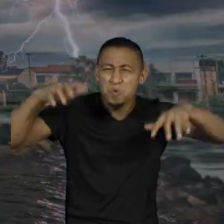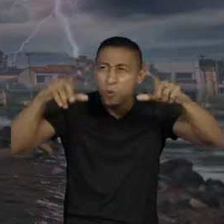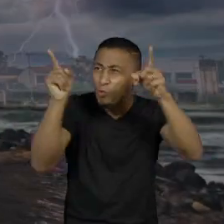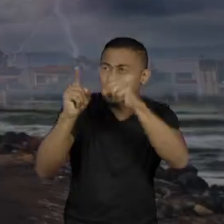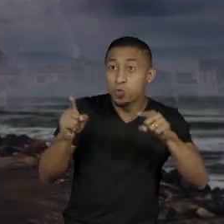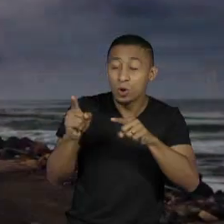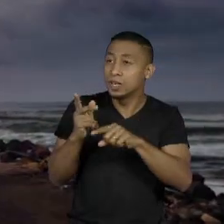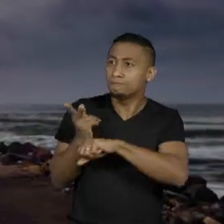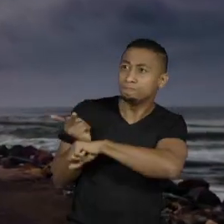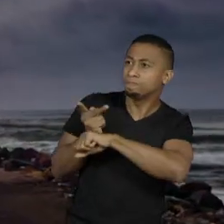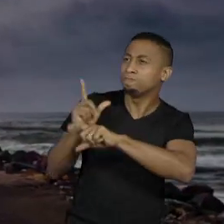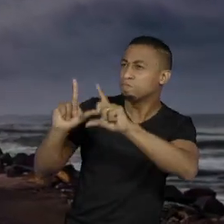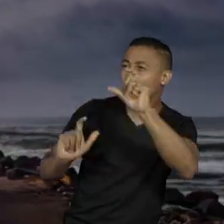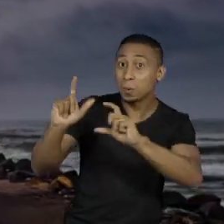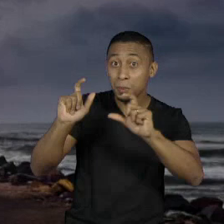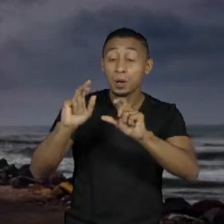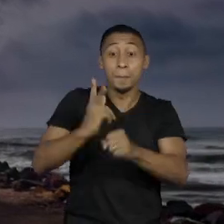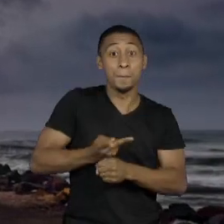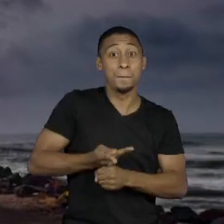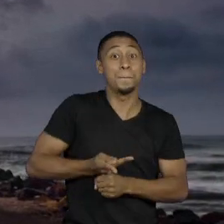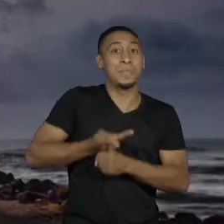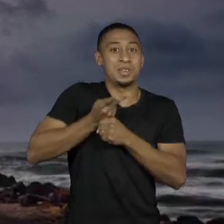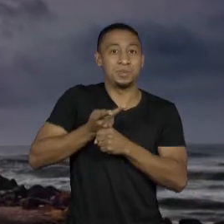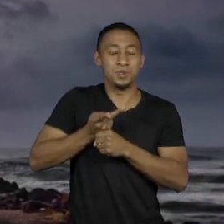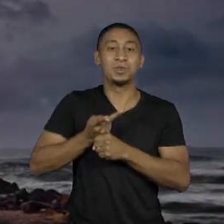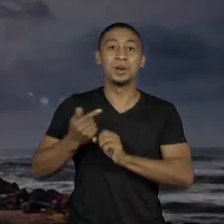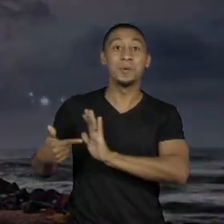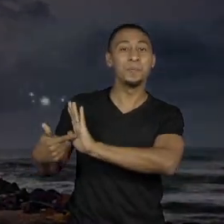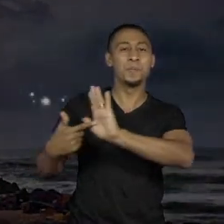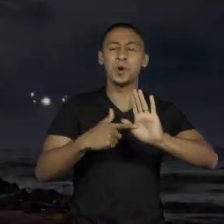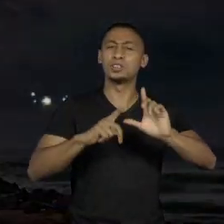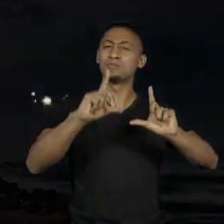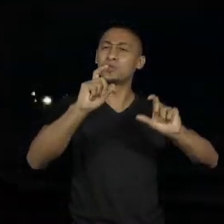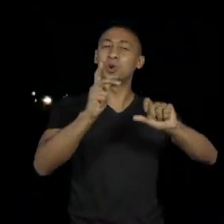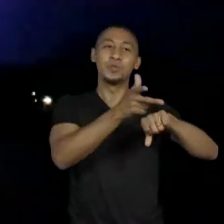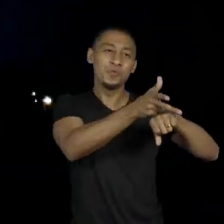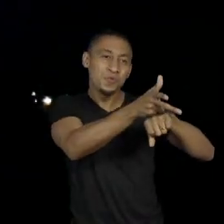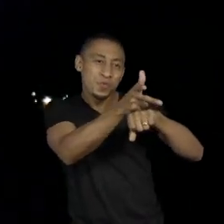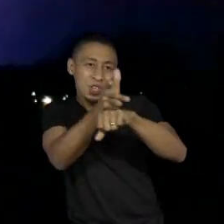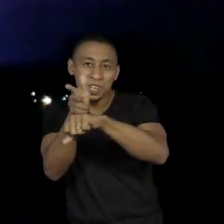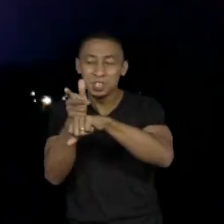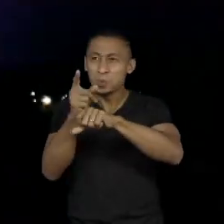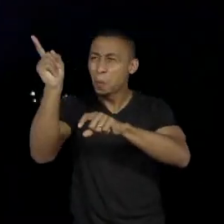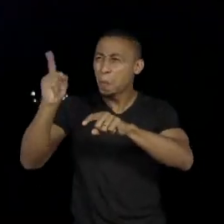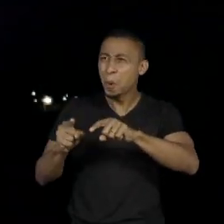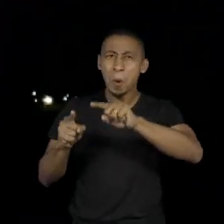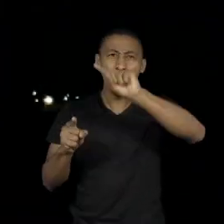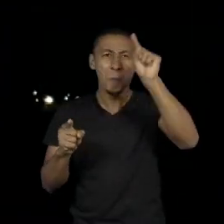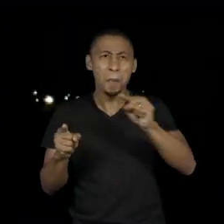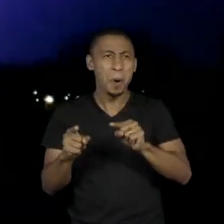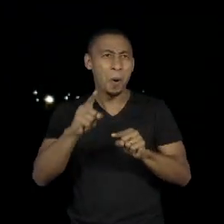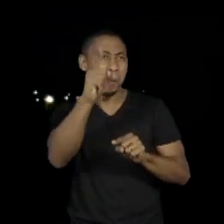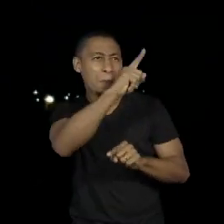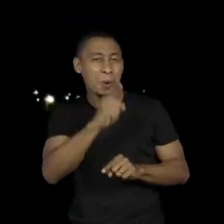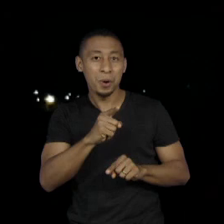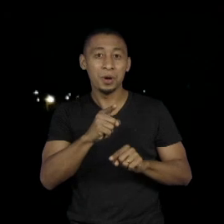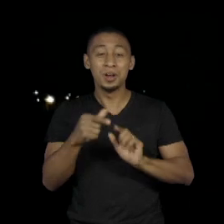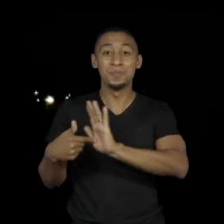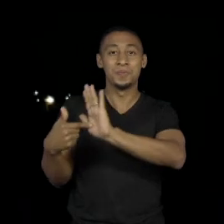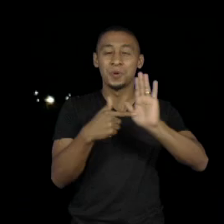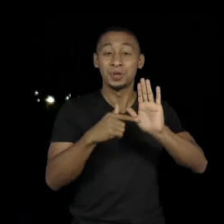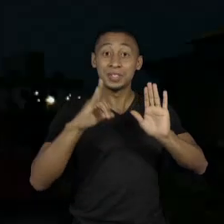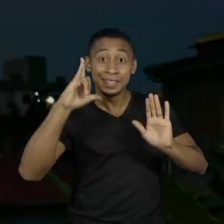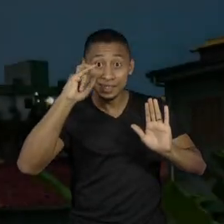estudante já recebeu prêmio fotográfico e divulga fotos e vídeos de fenômenos naturais como raios pelo